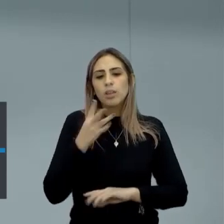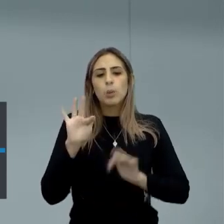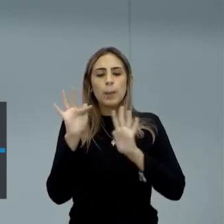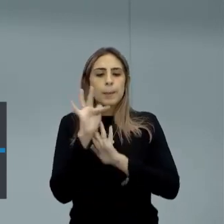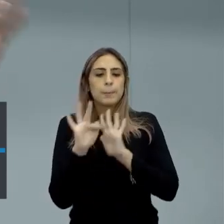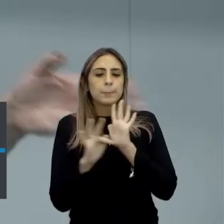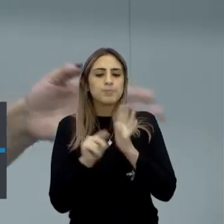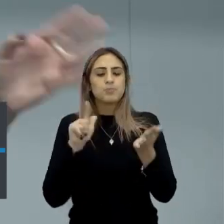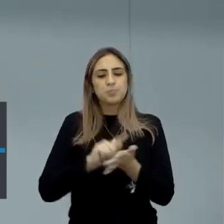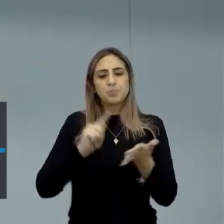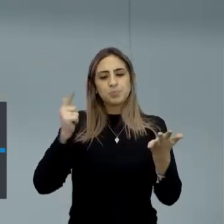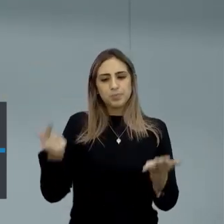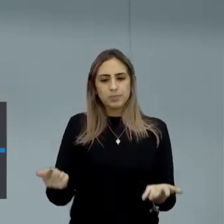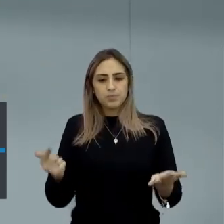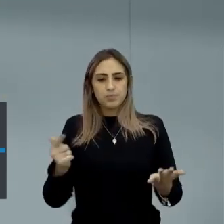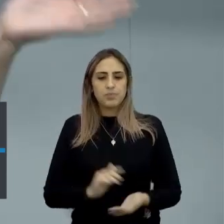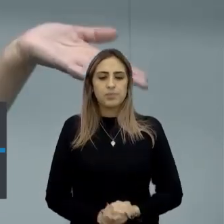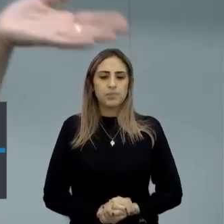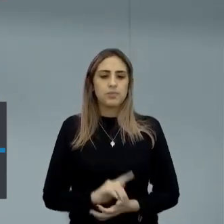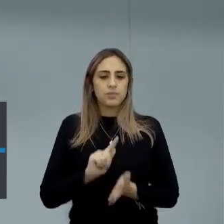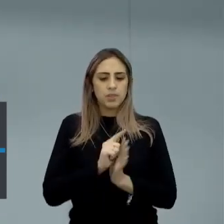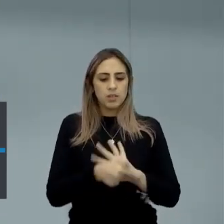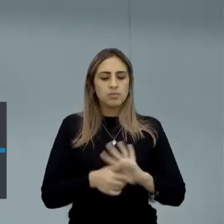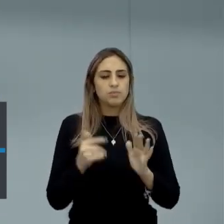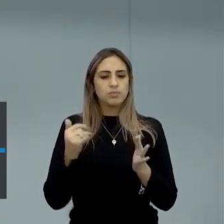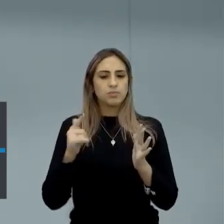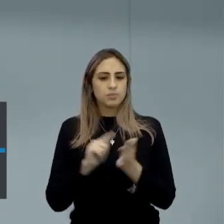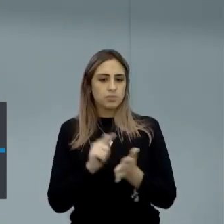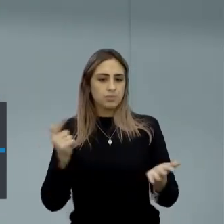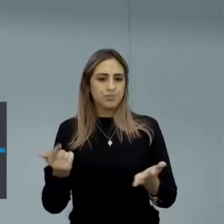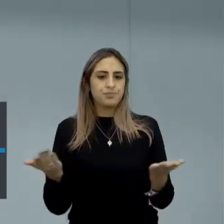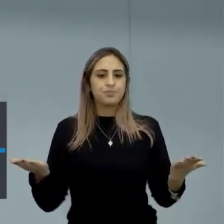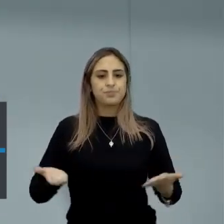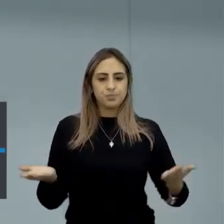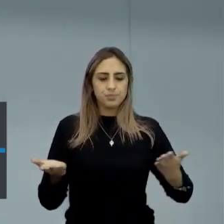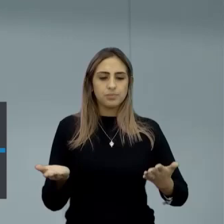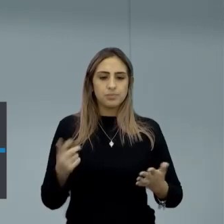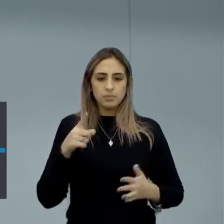textos jornalísticos, né? Gêneros jornalísticos, e